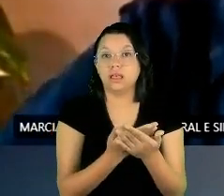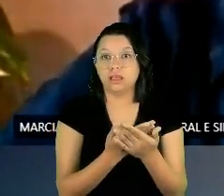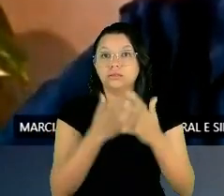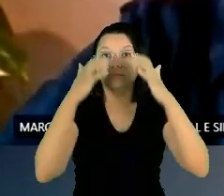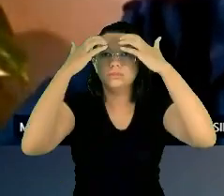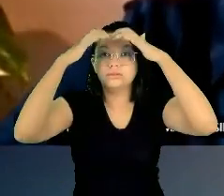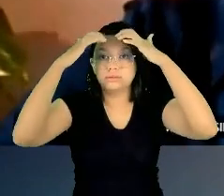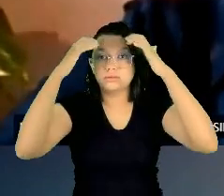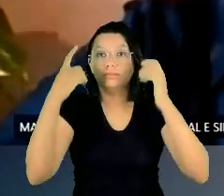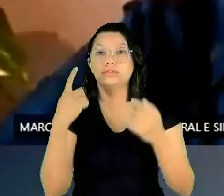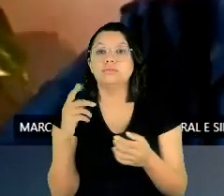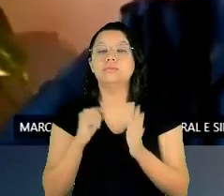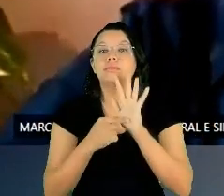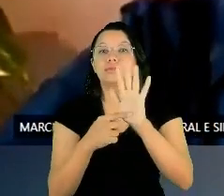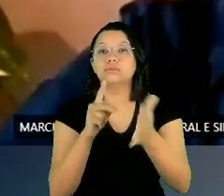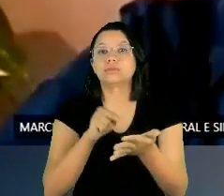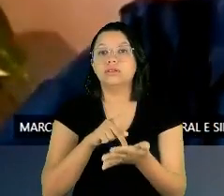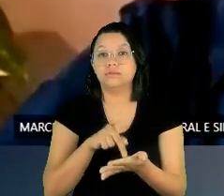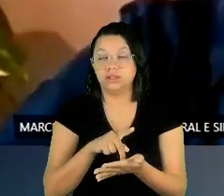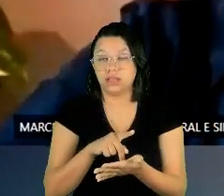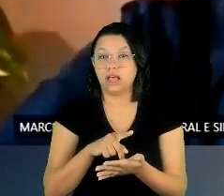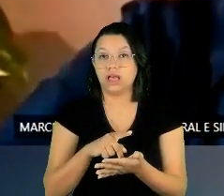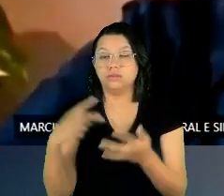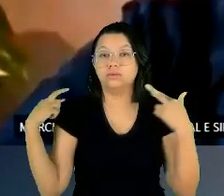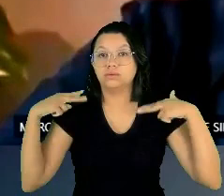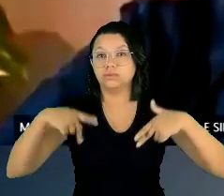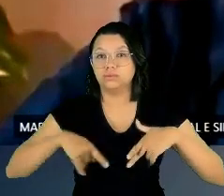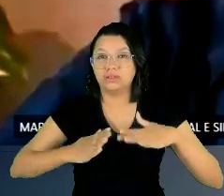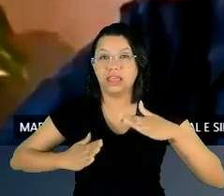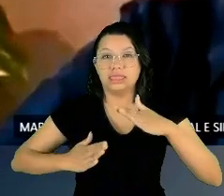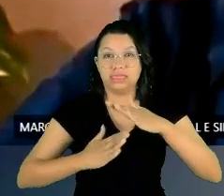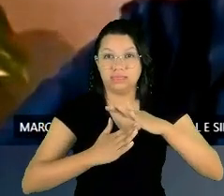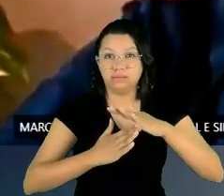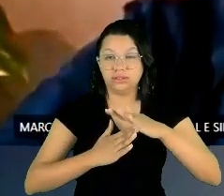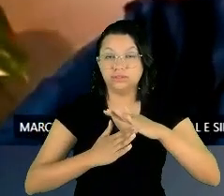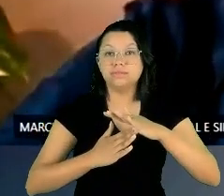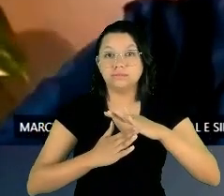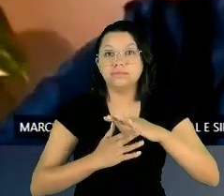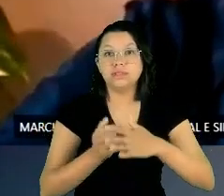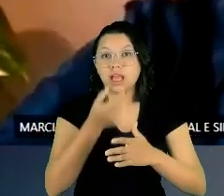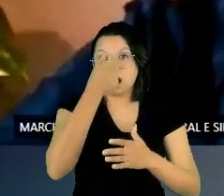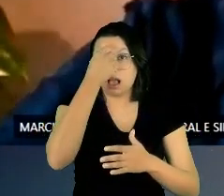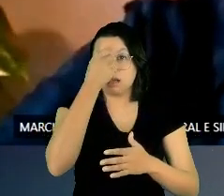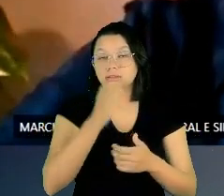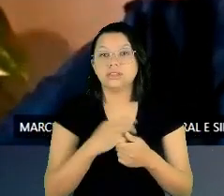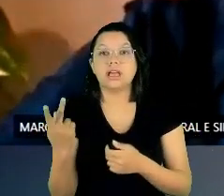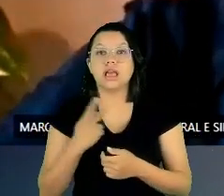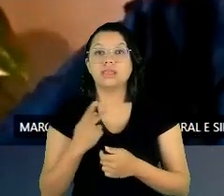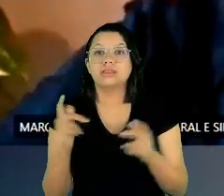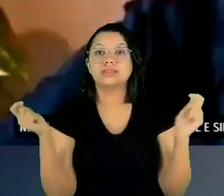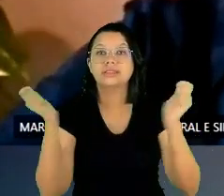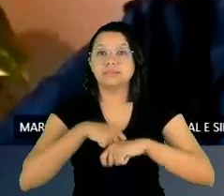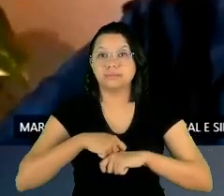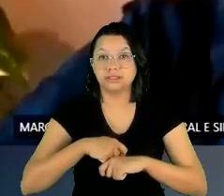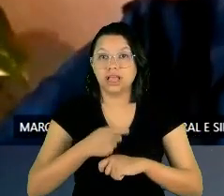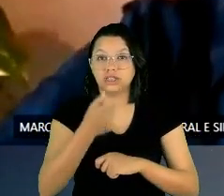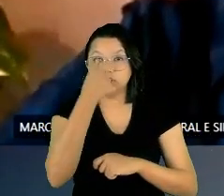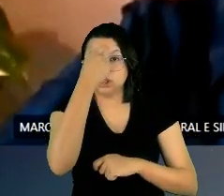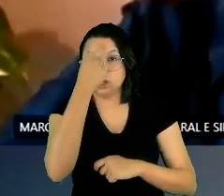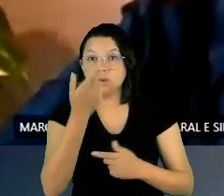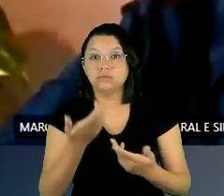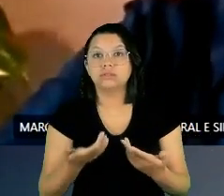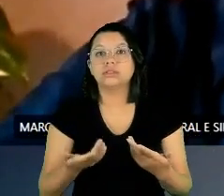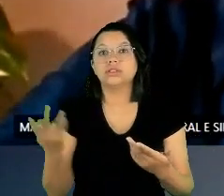que veio mostrar que nós, seres humanos, na verdade, cognitivamente somos limitados. Em que sentido? Racionalmente, a nossa